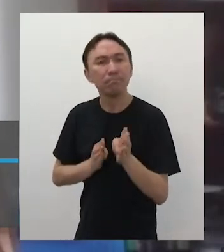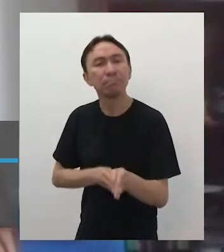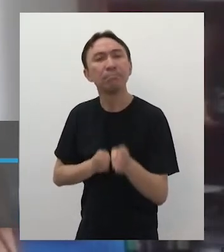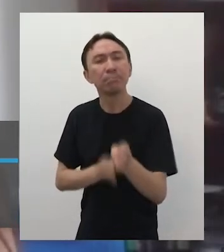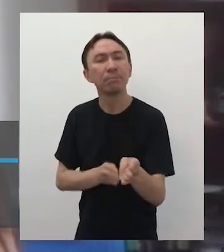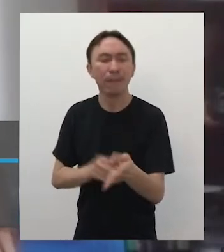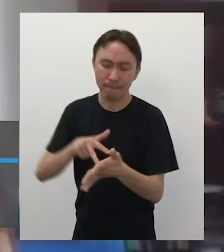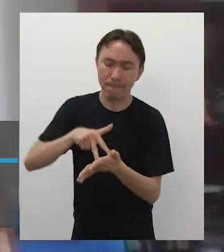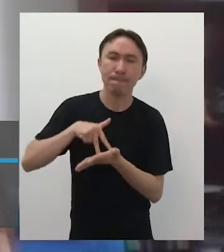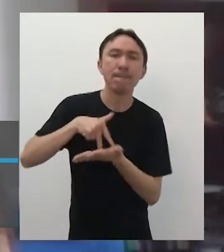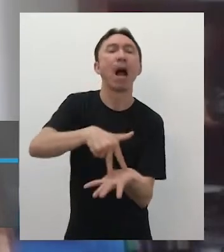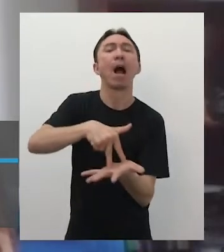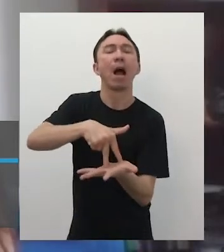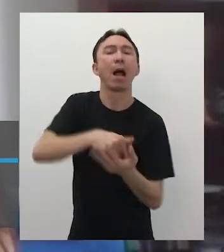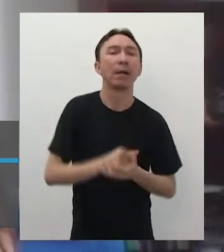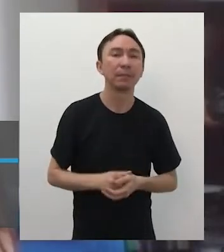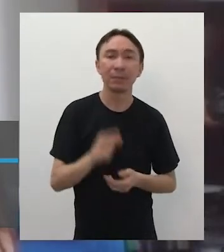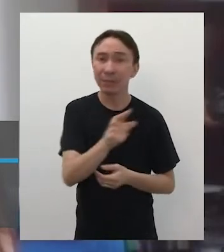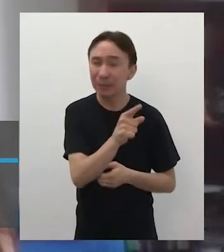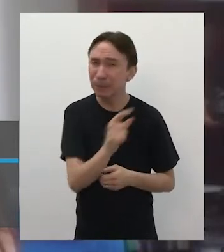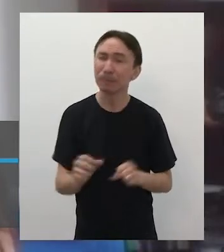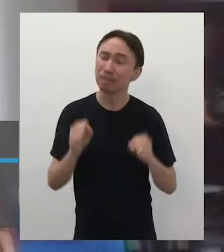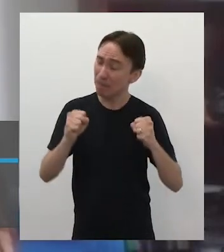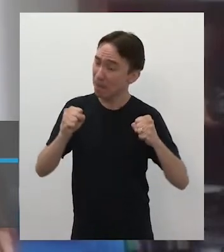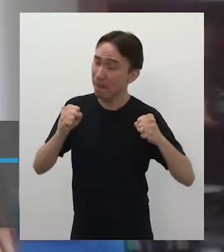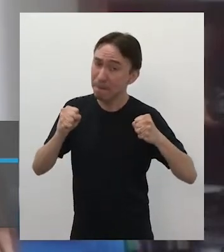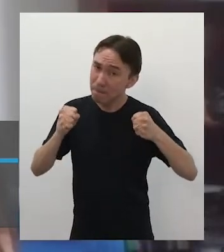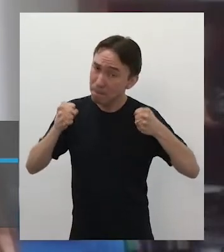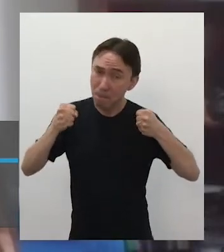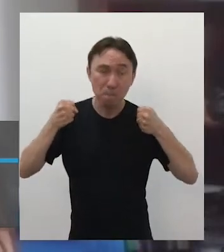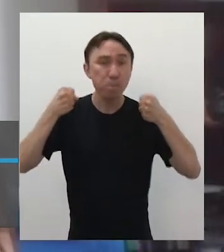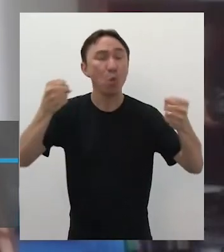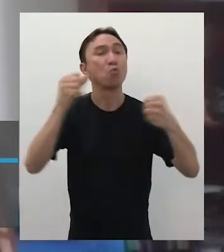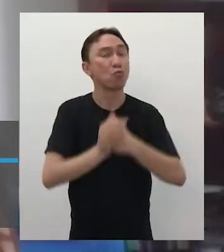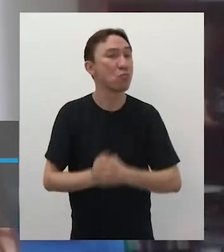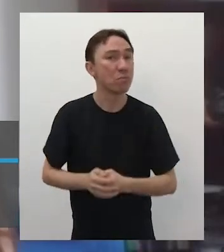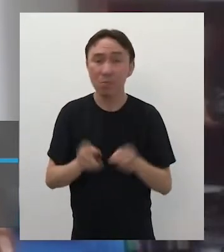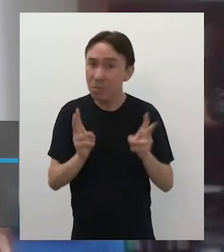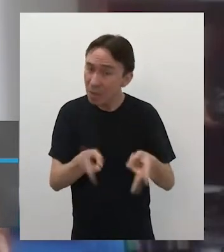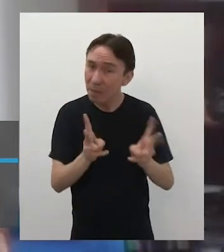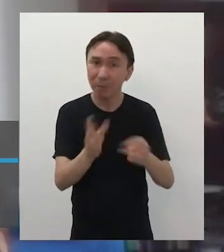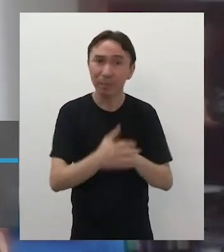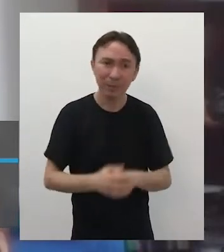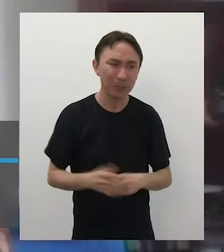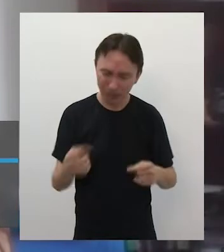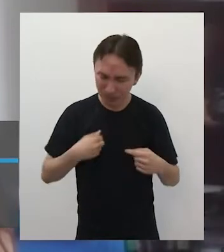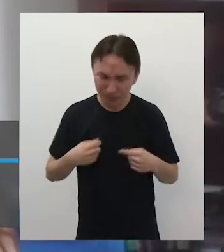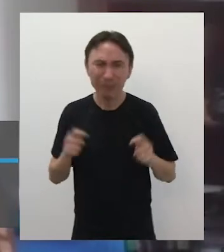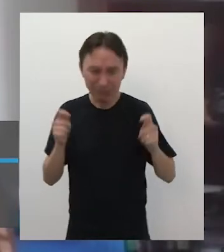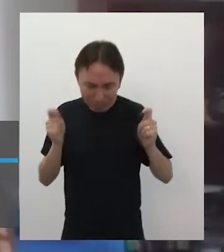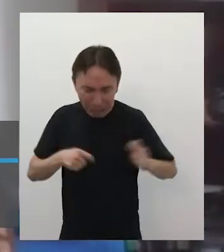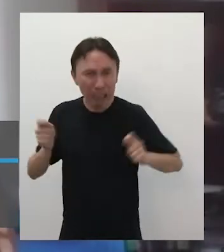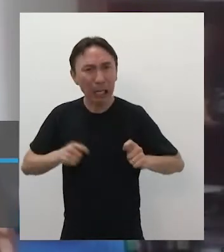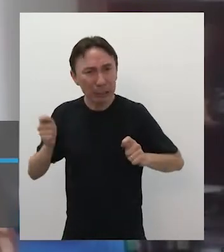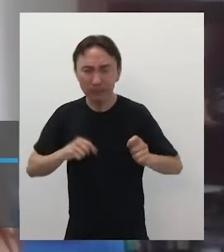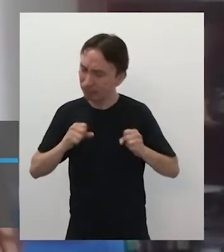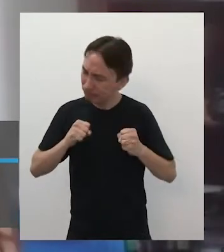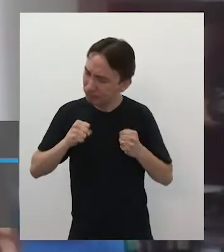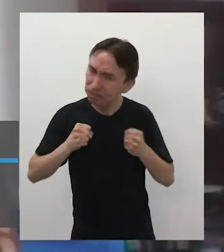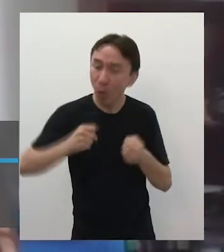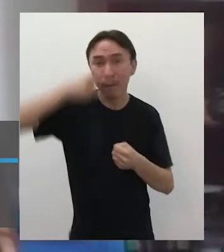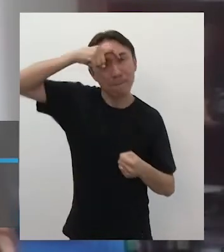atividades. Então, essa é a organização. A determinação é o quanto que a gente se esforça, né? A